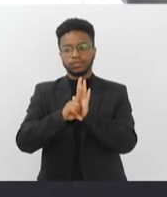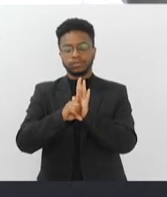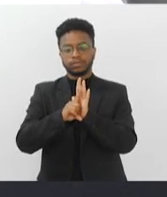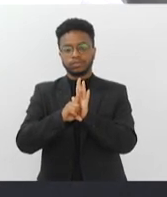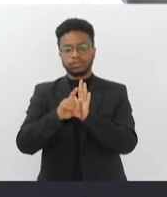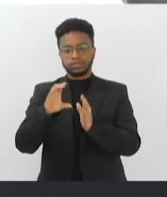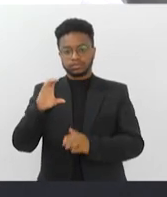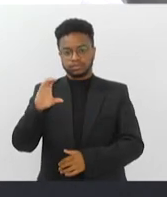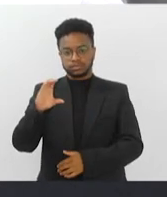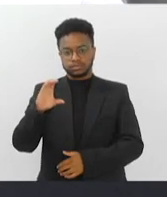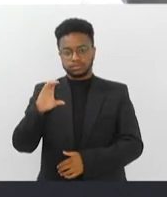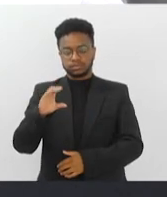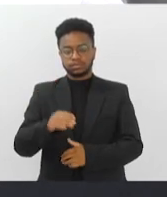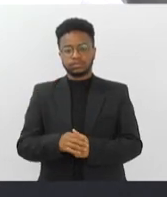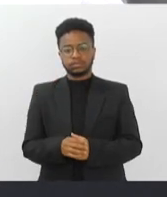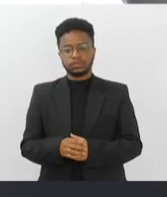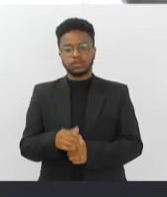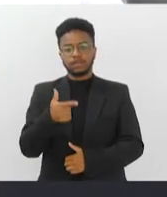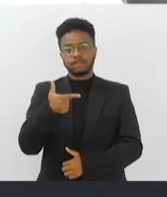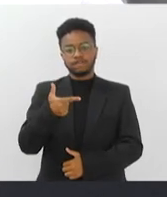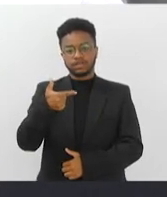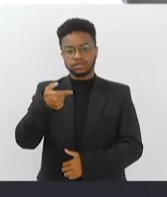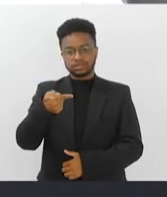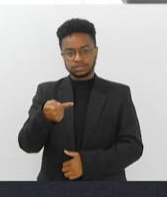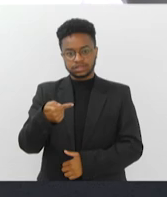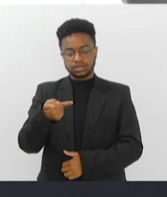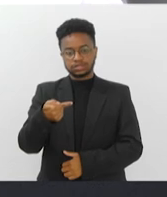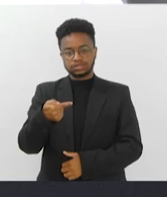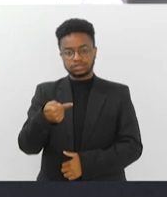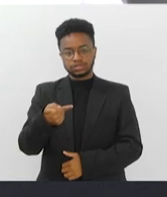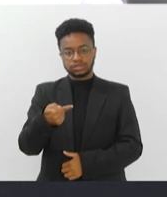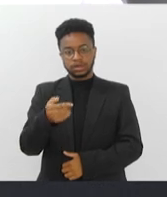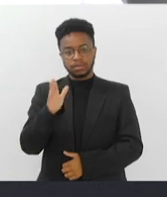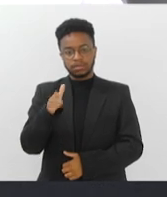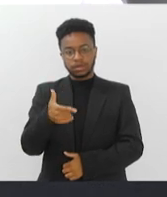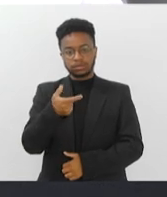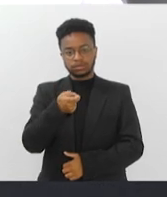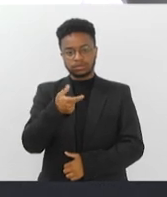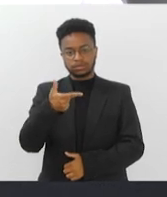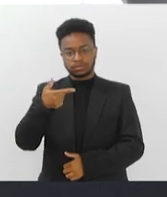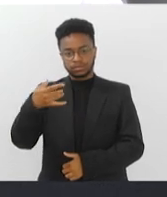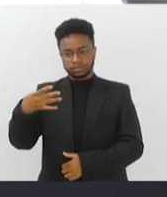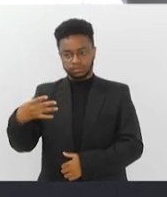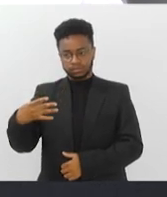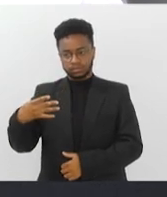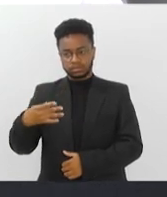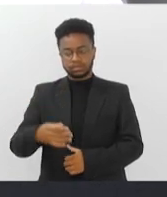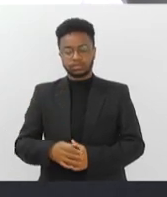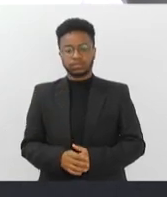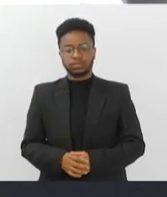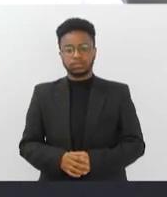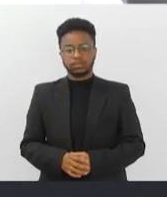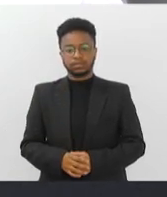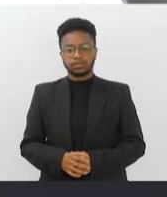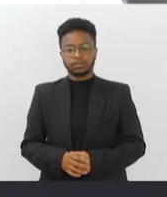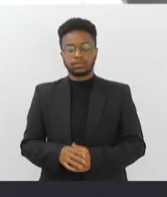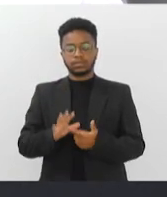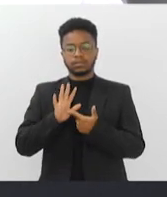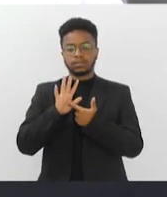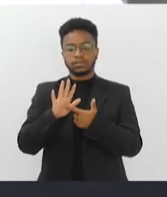PLC 27 de 2024. Foi apresentado em